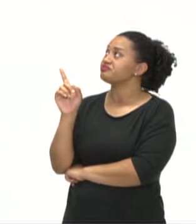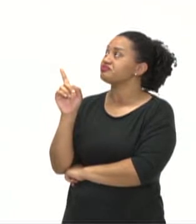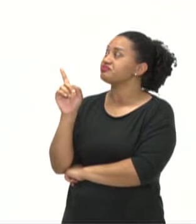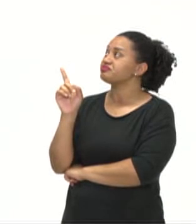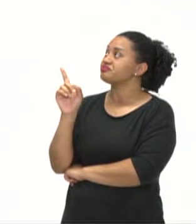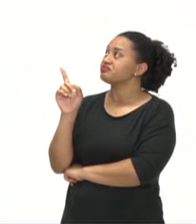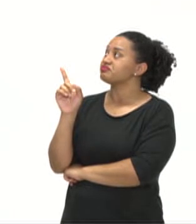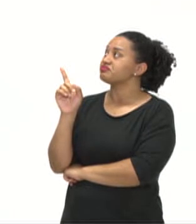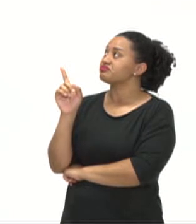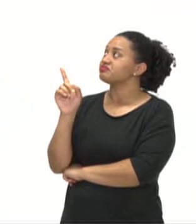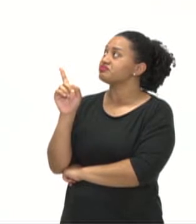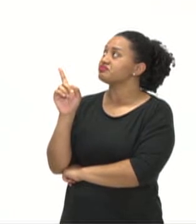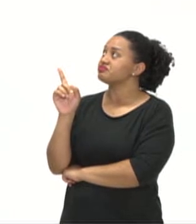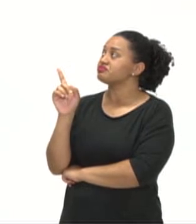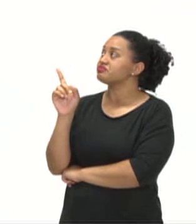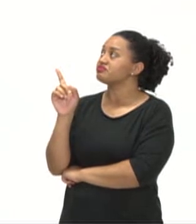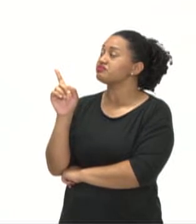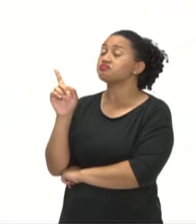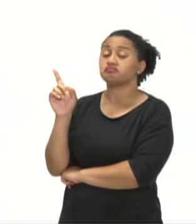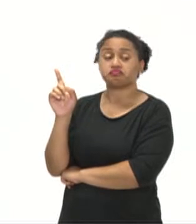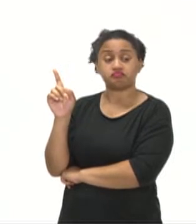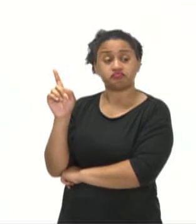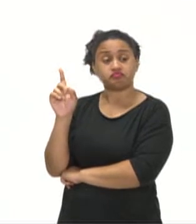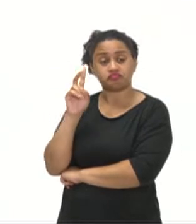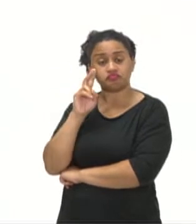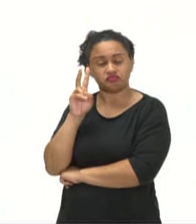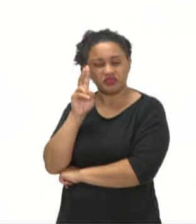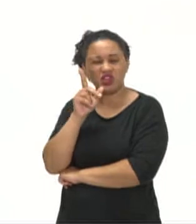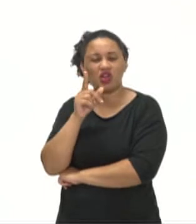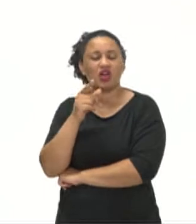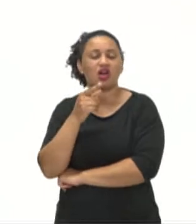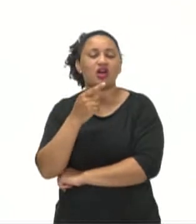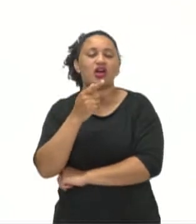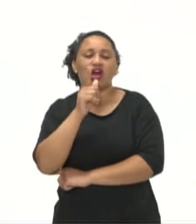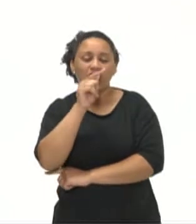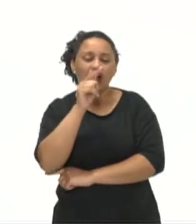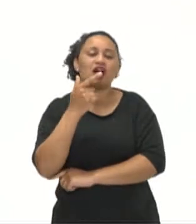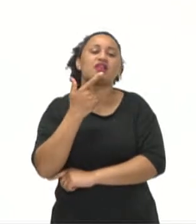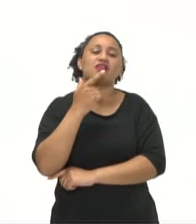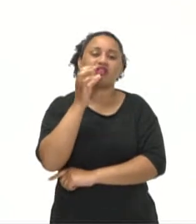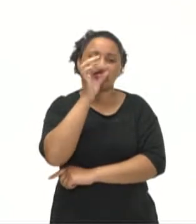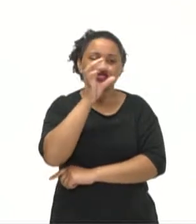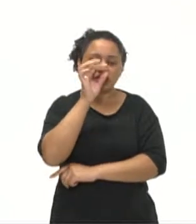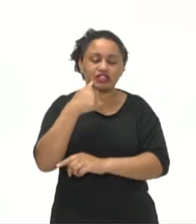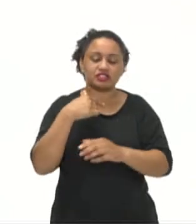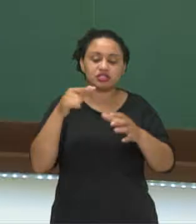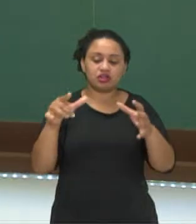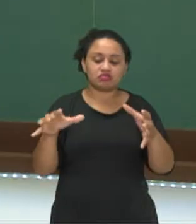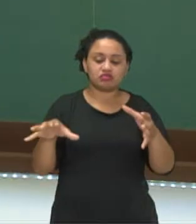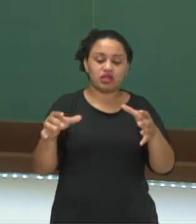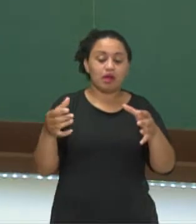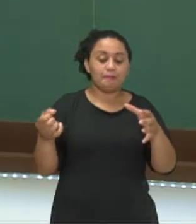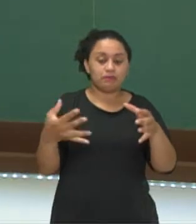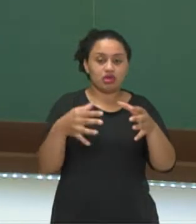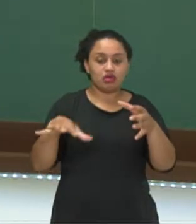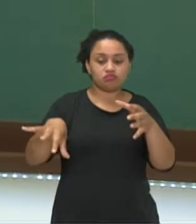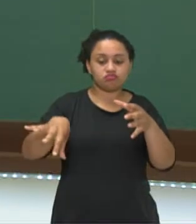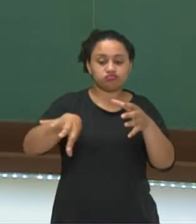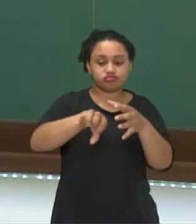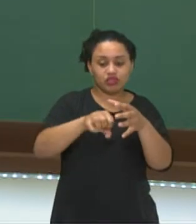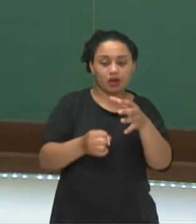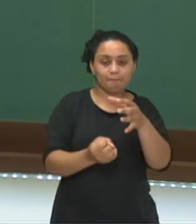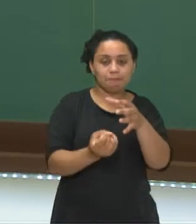um líquido colorido e ela então absorve, faz a filtração dessa água e sai por essa região,